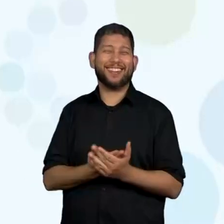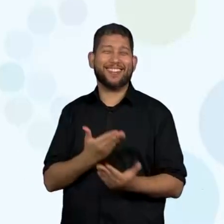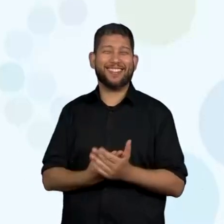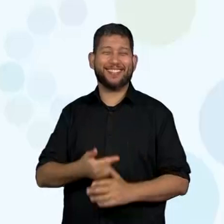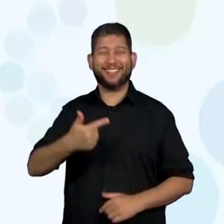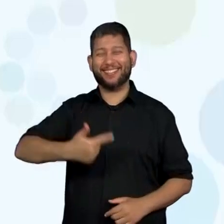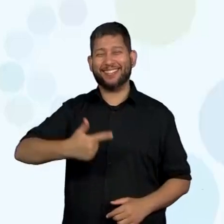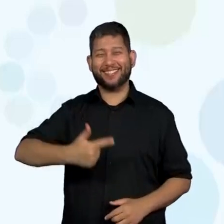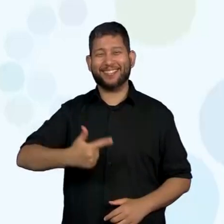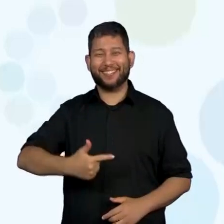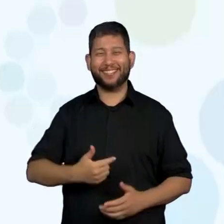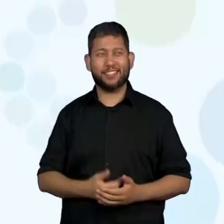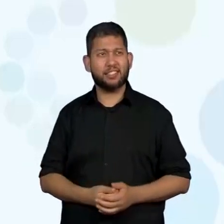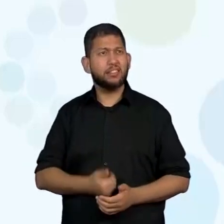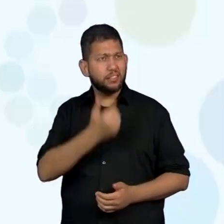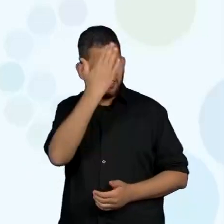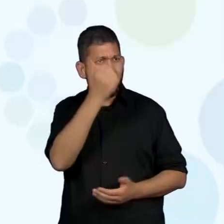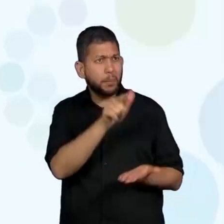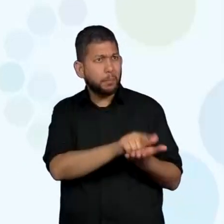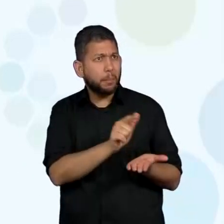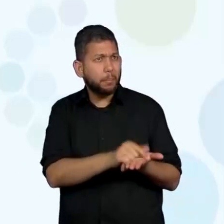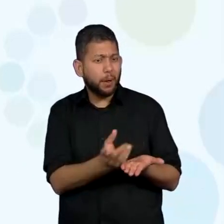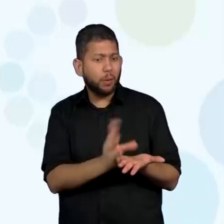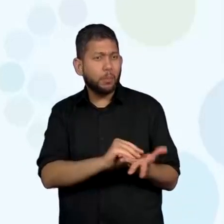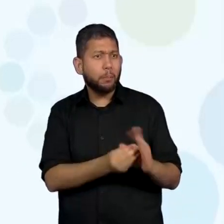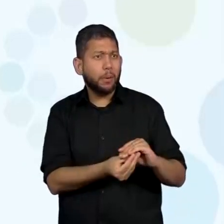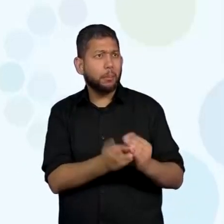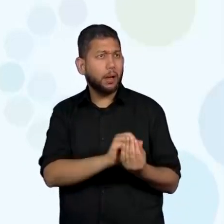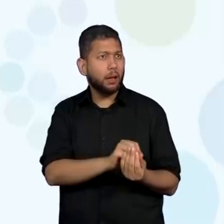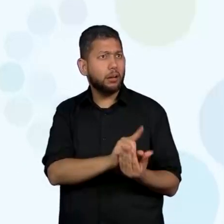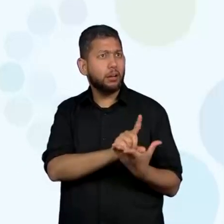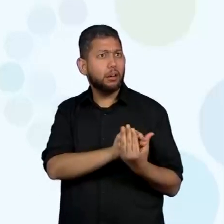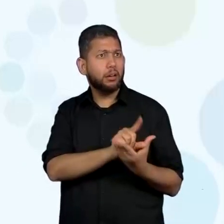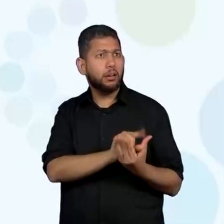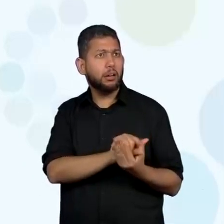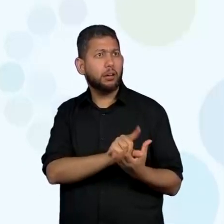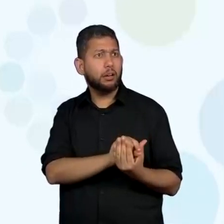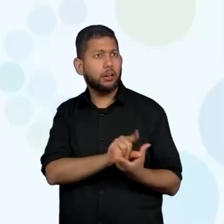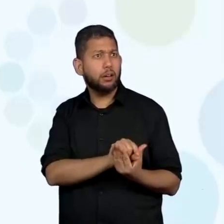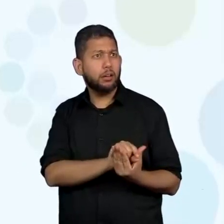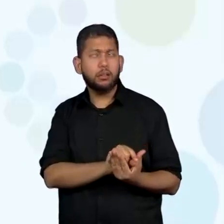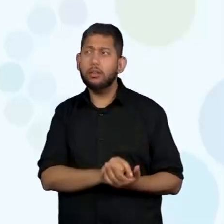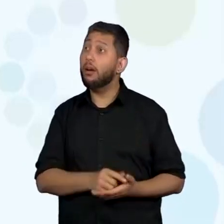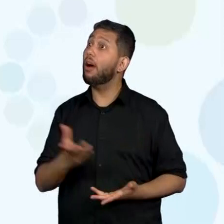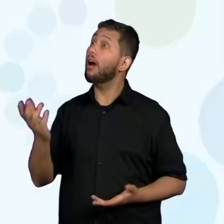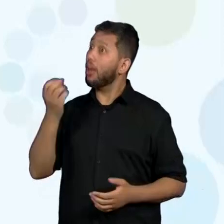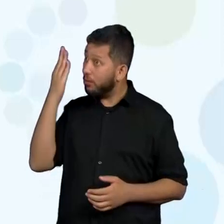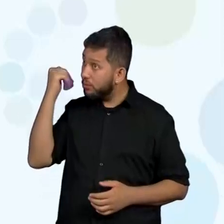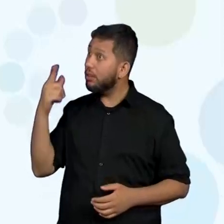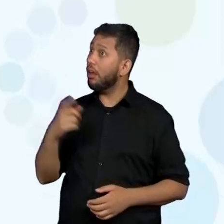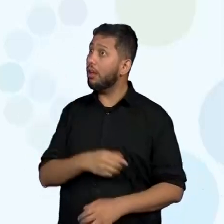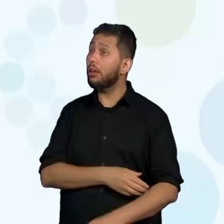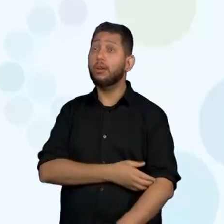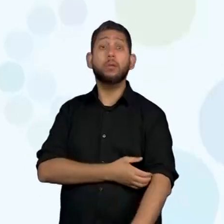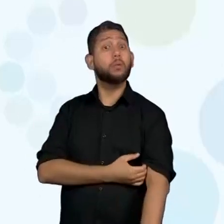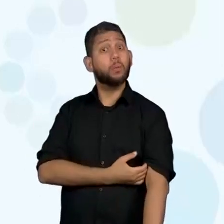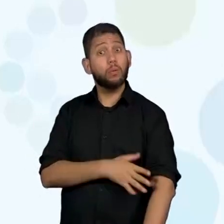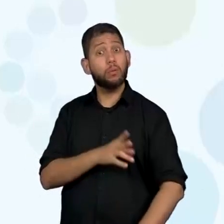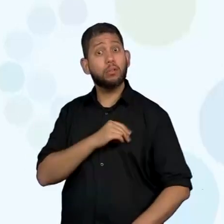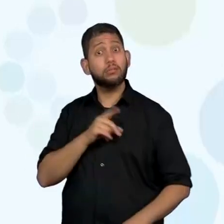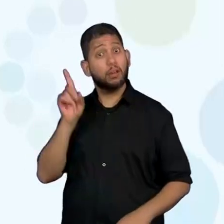origami sério mesmo dobradura Nossa então chamei a professora certa eu adoro fazer dobradura